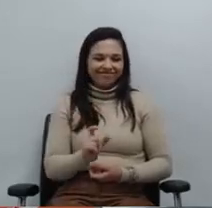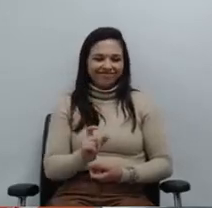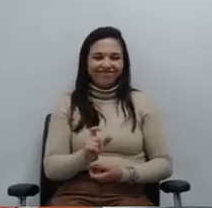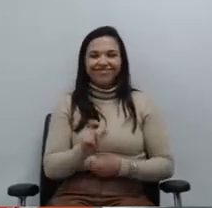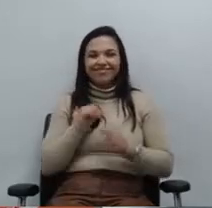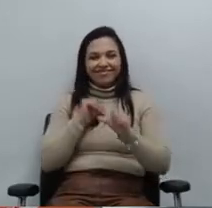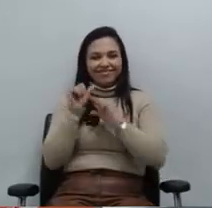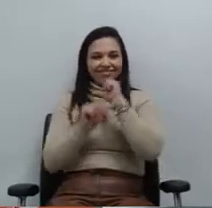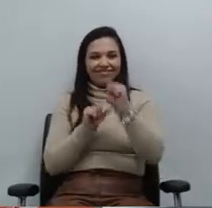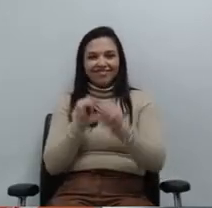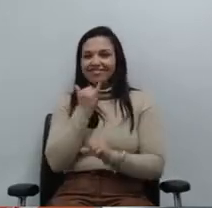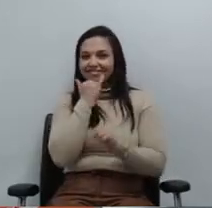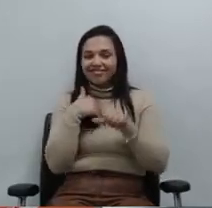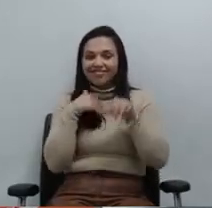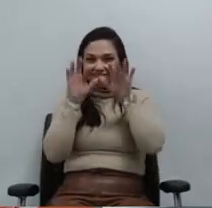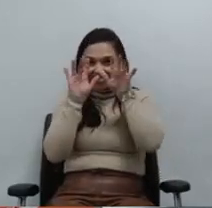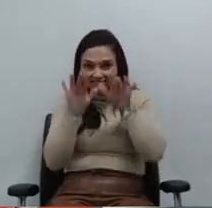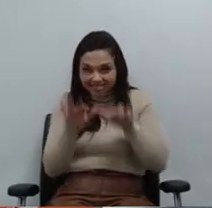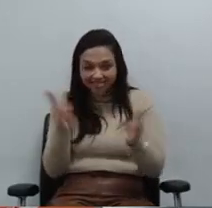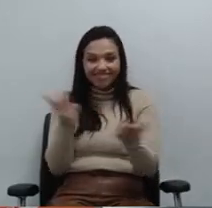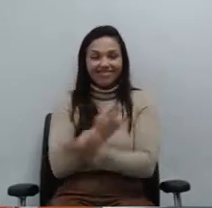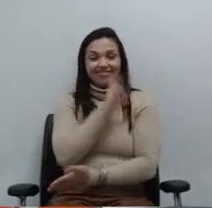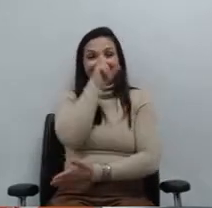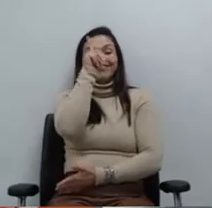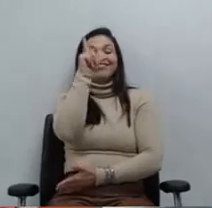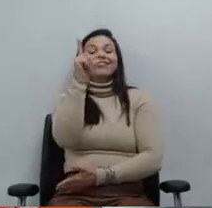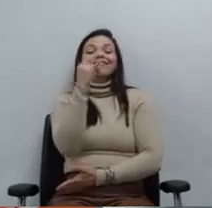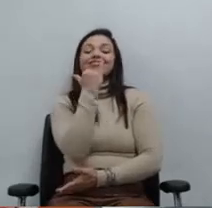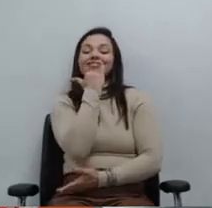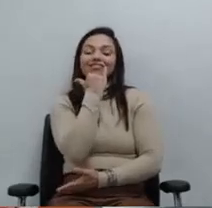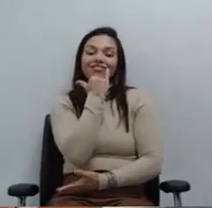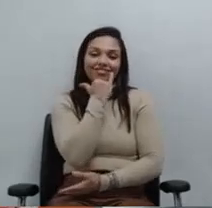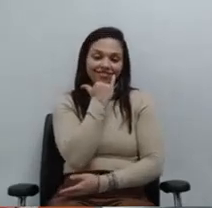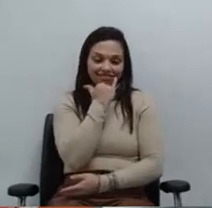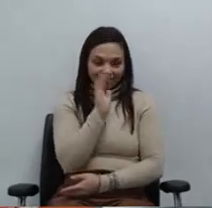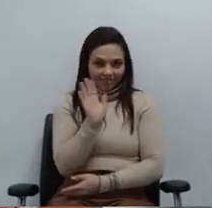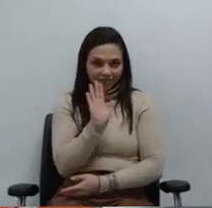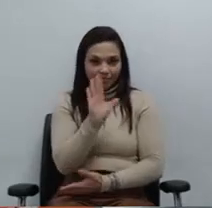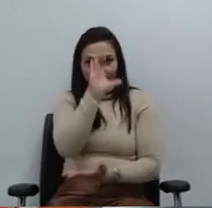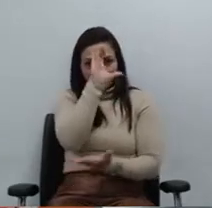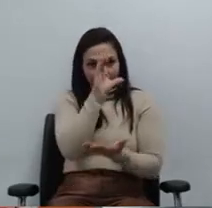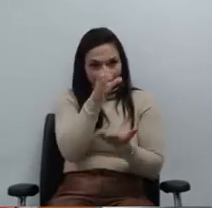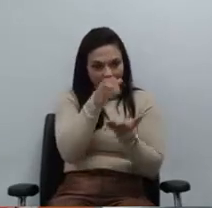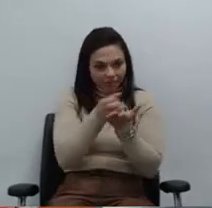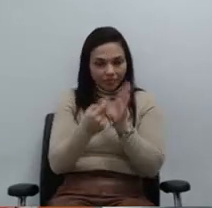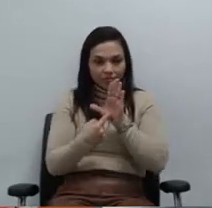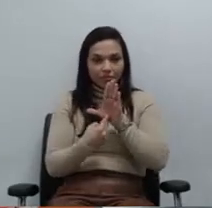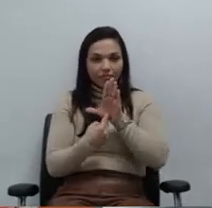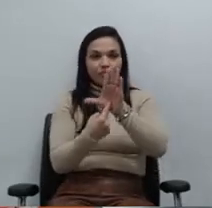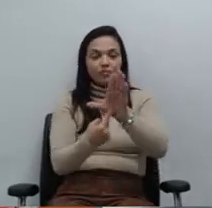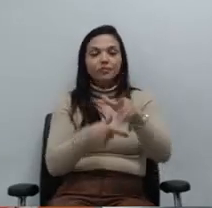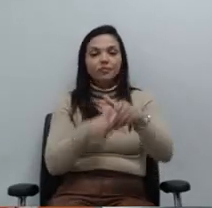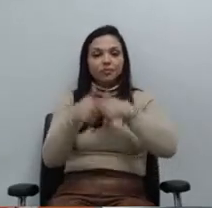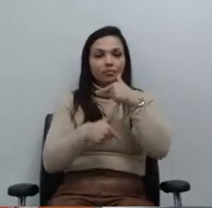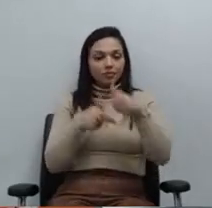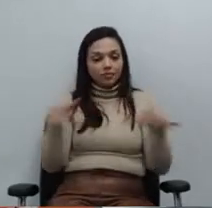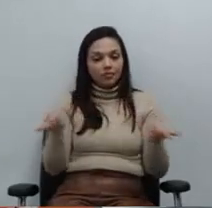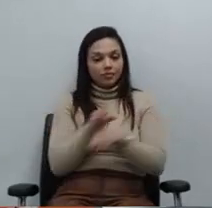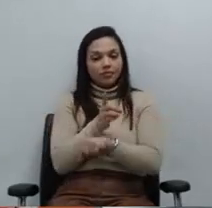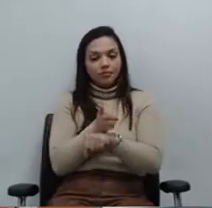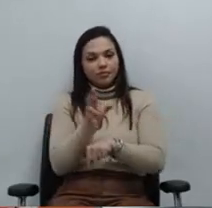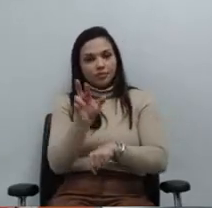me equivoquei na hora de escrever aqui. Peço perdão. A tese a ser apresentada como trabalho de conclusão do doutorado